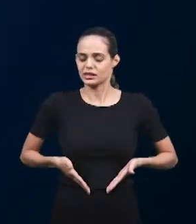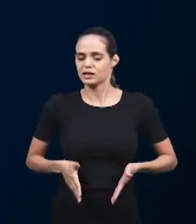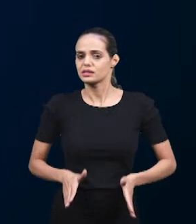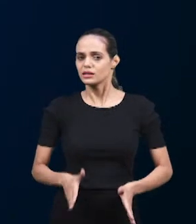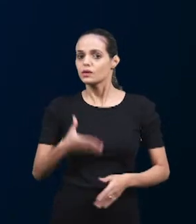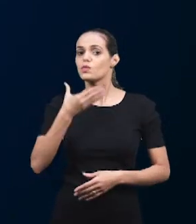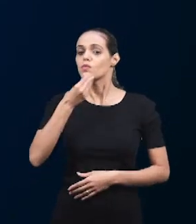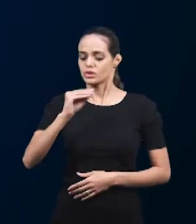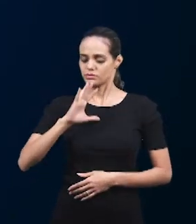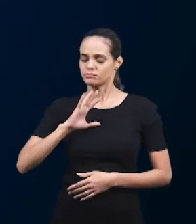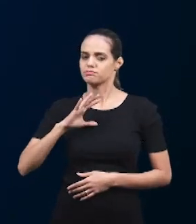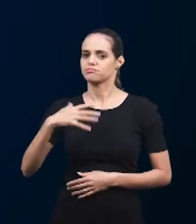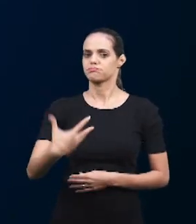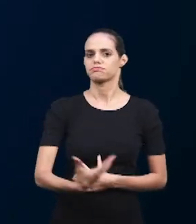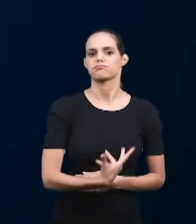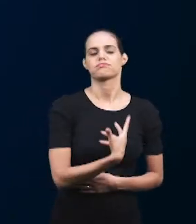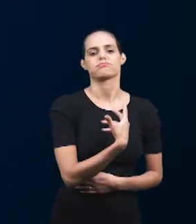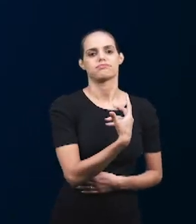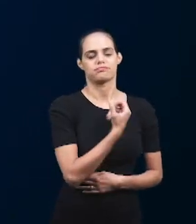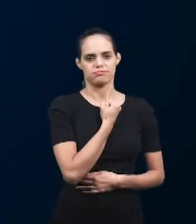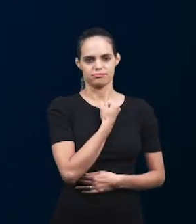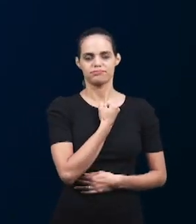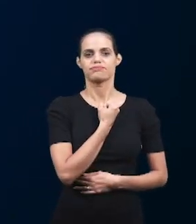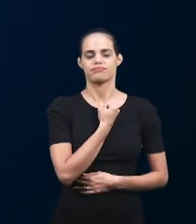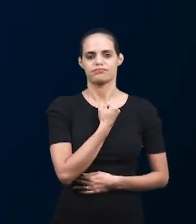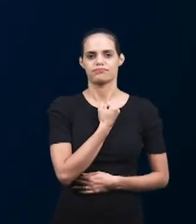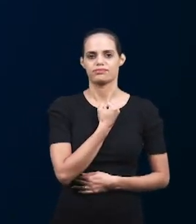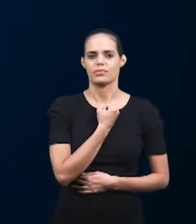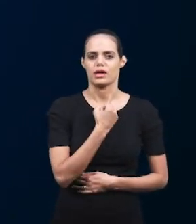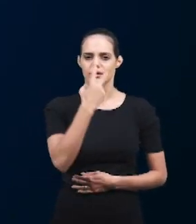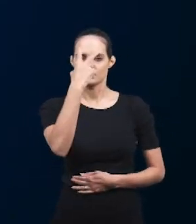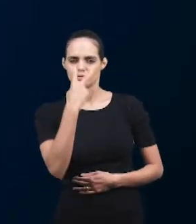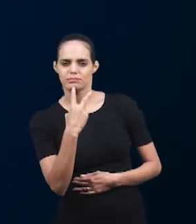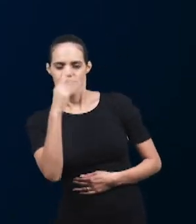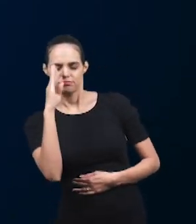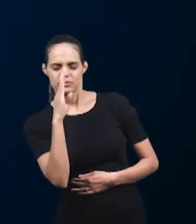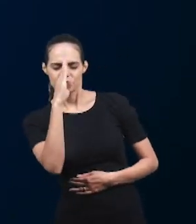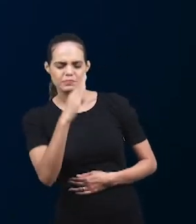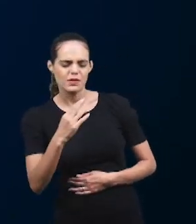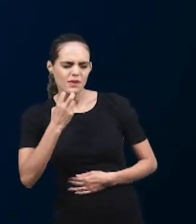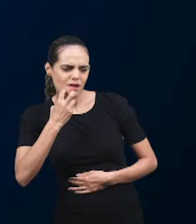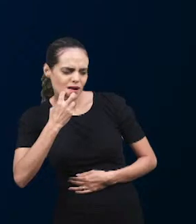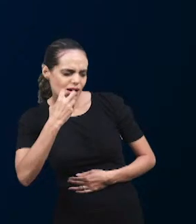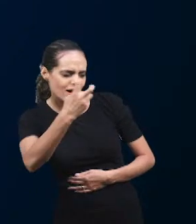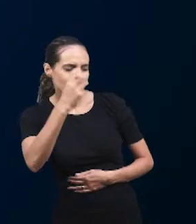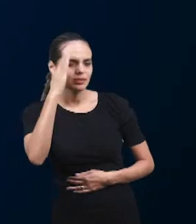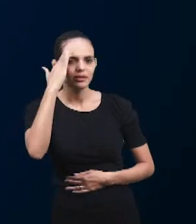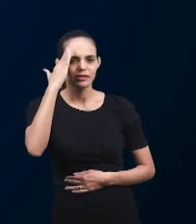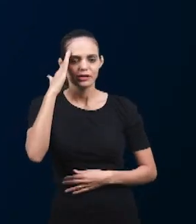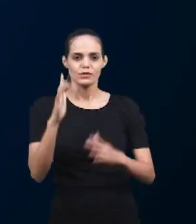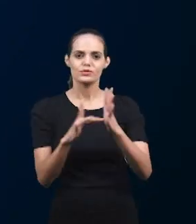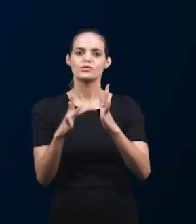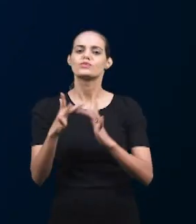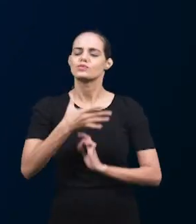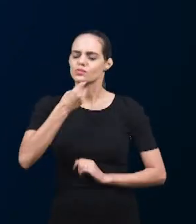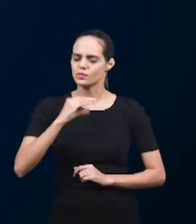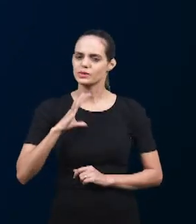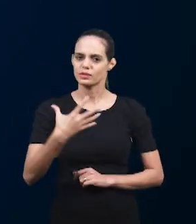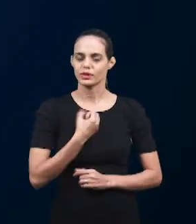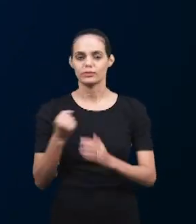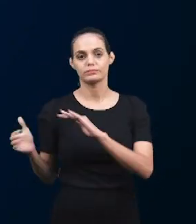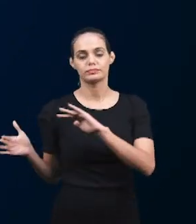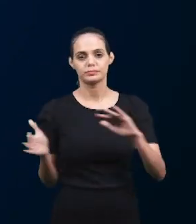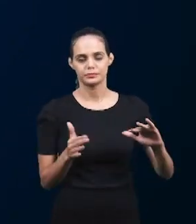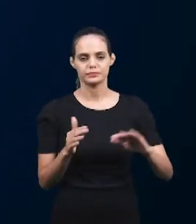ele entendeu. Quando ele gritou ali, no arrogo de fé dele ali, ele entendeu que Jesus era o Salvador. Em resposta à pergunta de